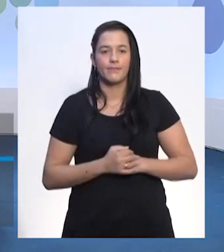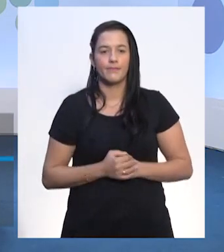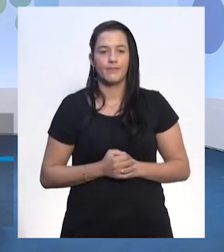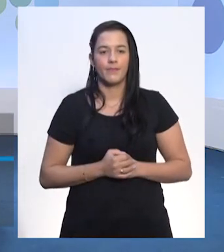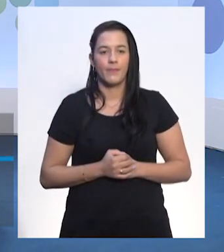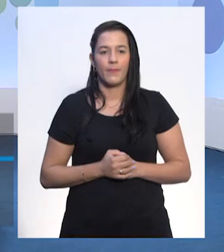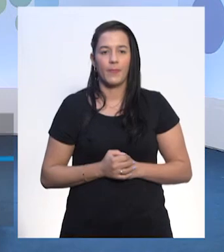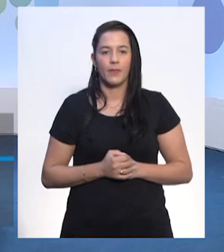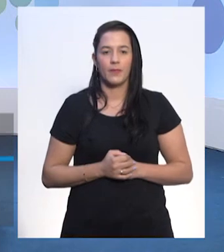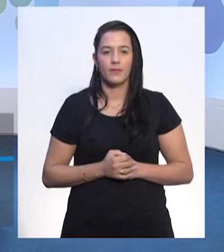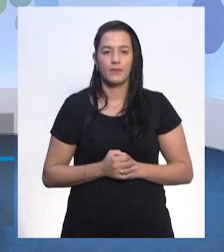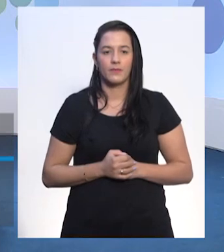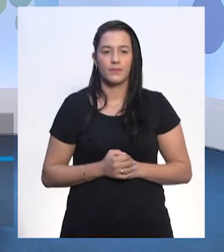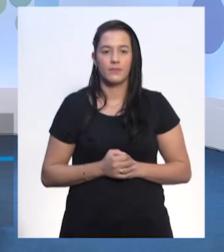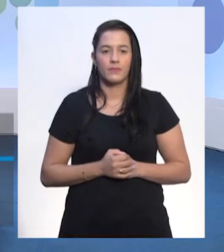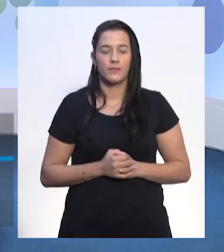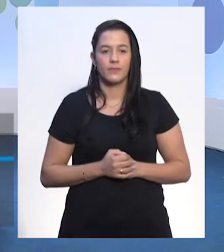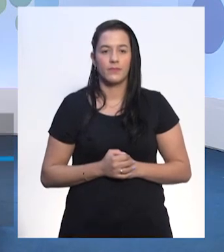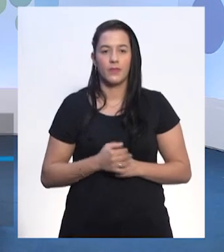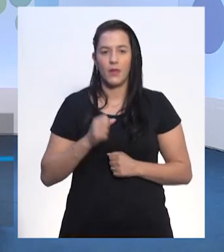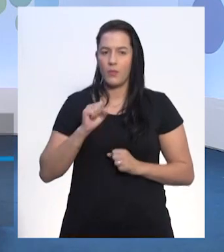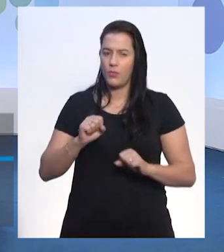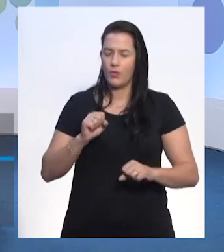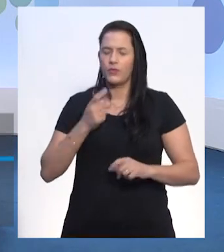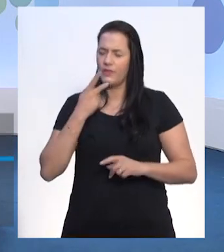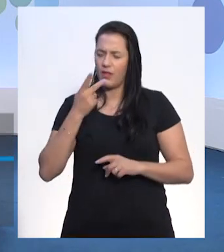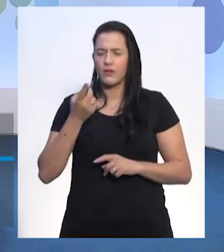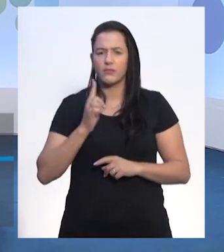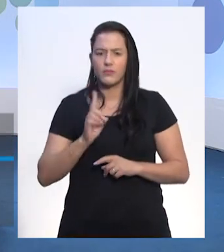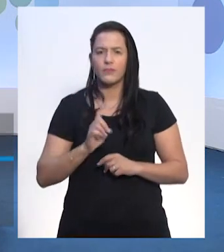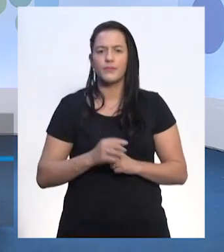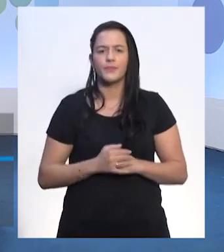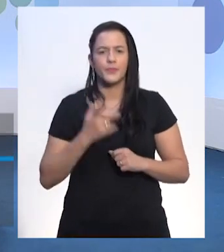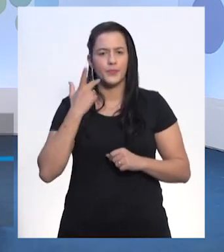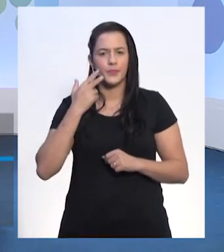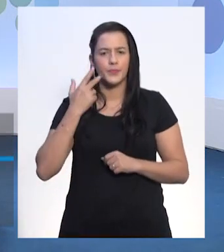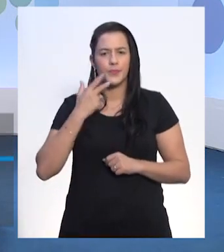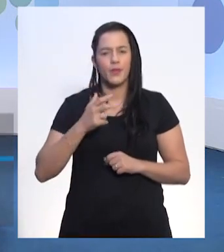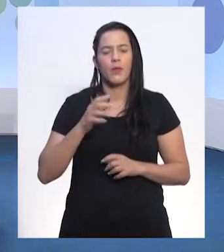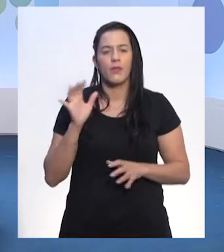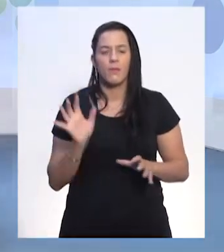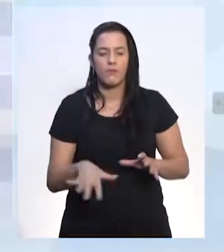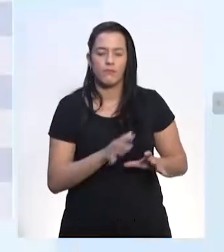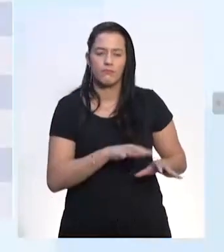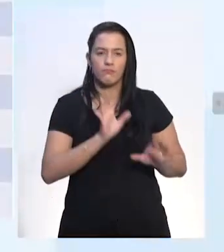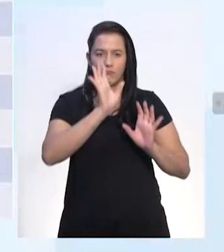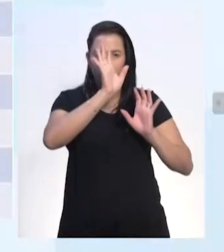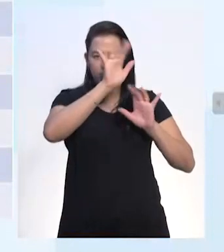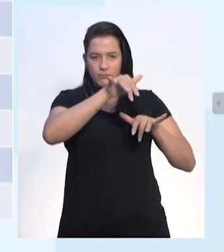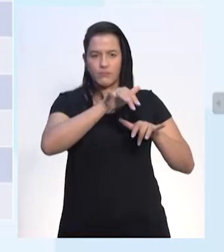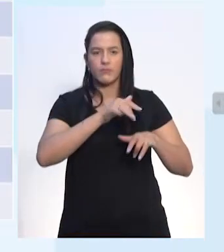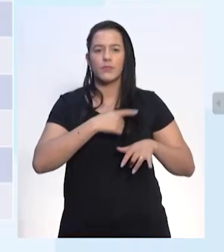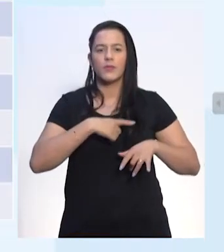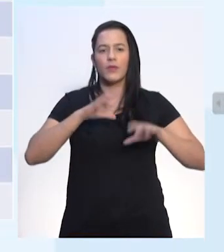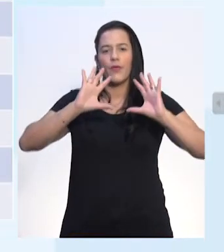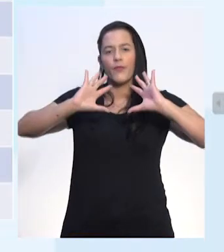Pode ter não? Pode, né? Alguém pode manifestar que não faz. Basquete e vôlei.